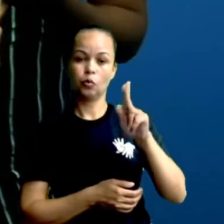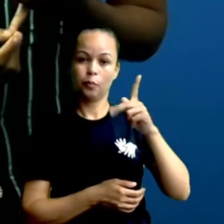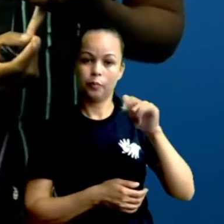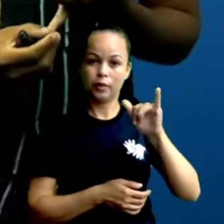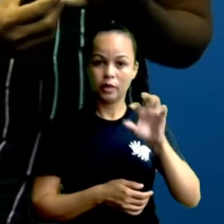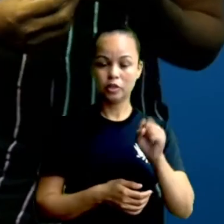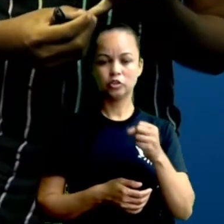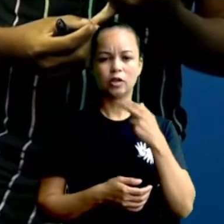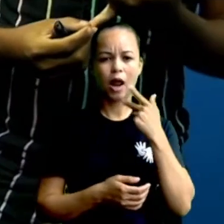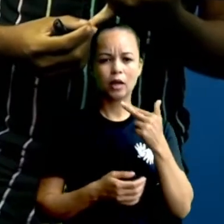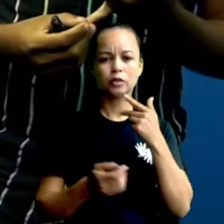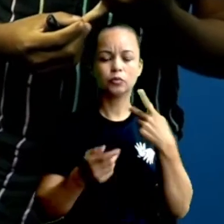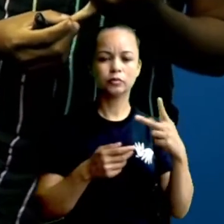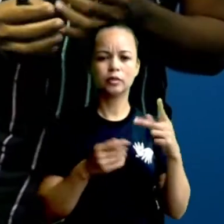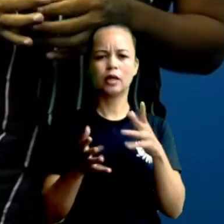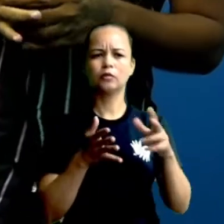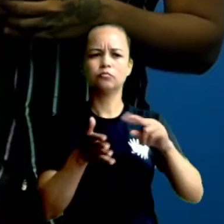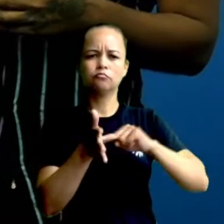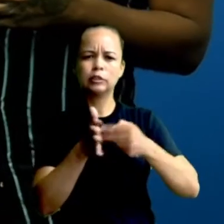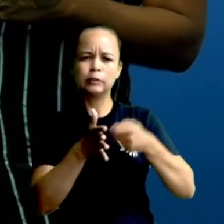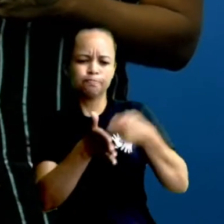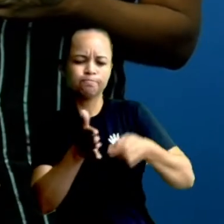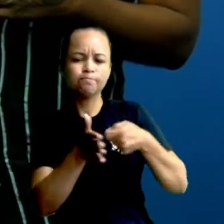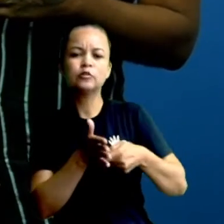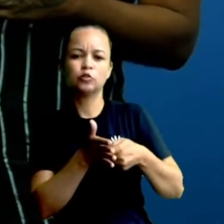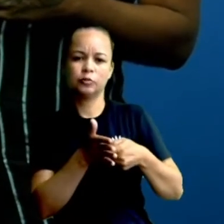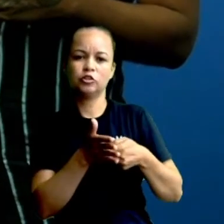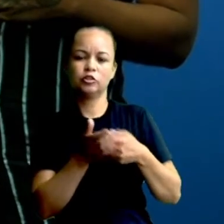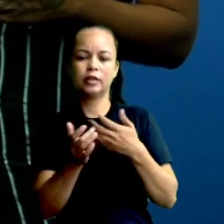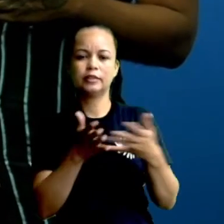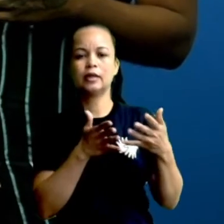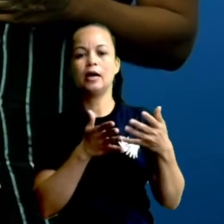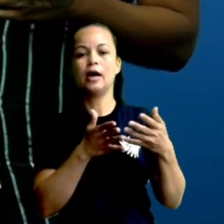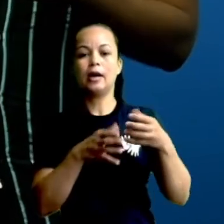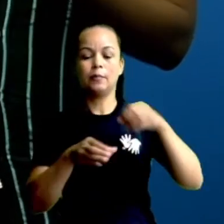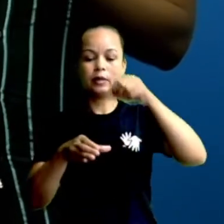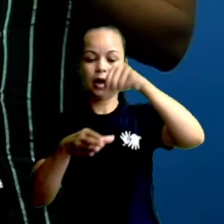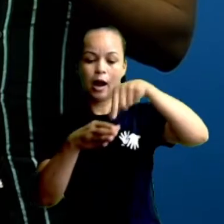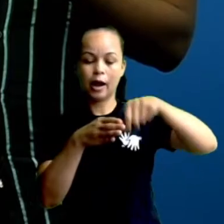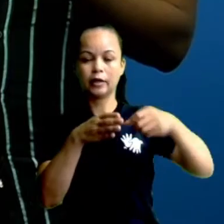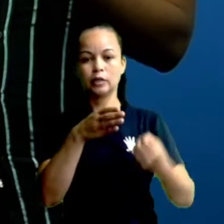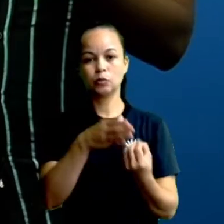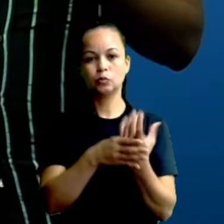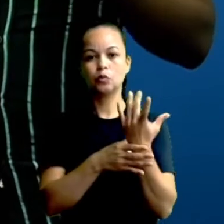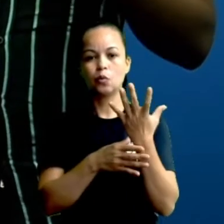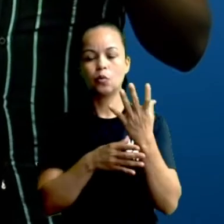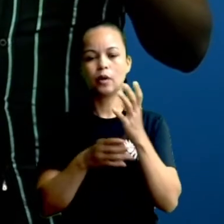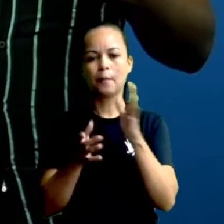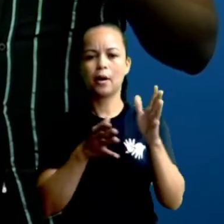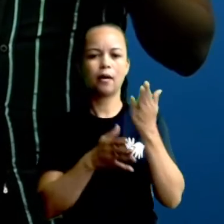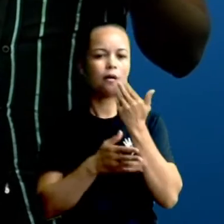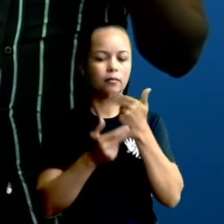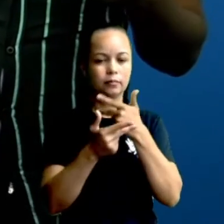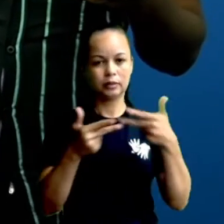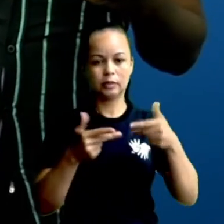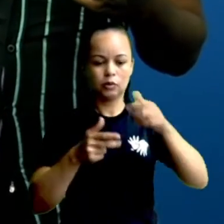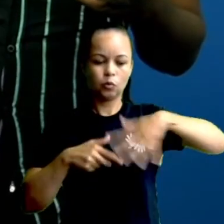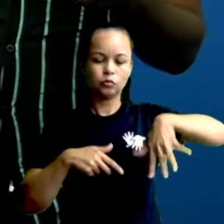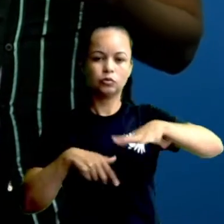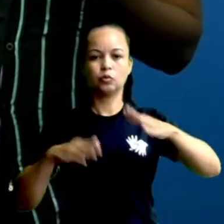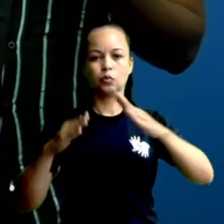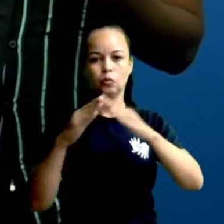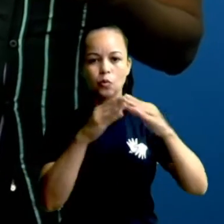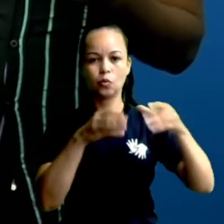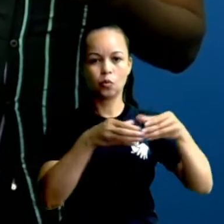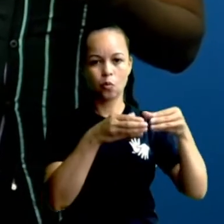de subsistência. O que é que isso significa, professor? Que eles praticavam a agricultura para alimentação do aldeamento,